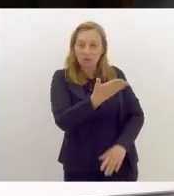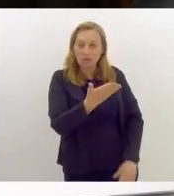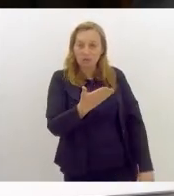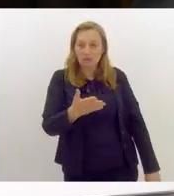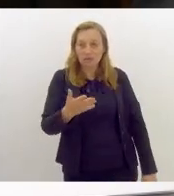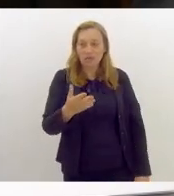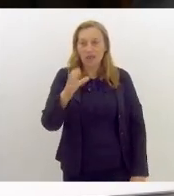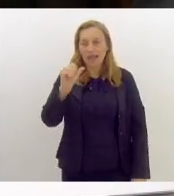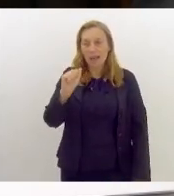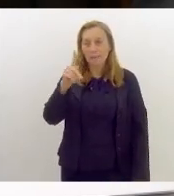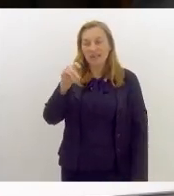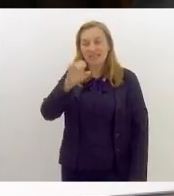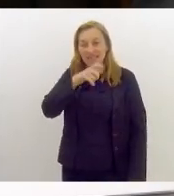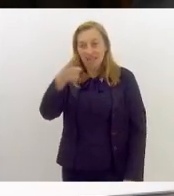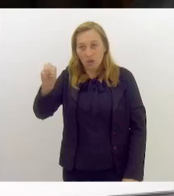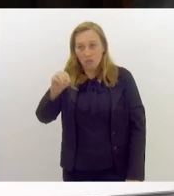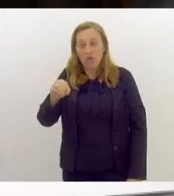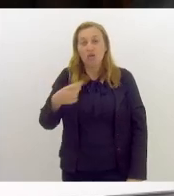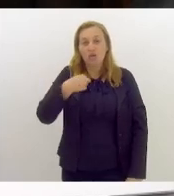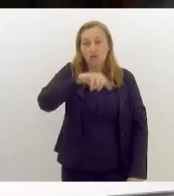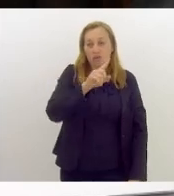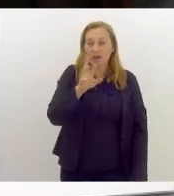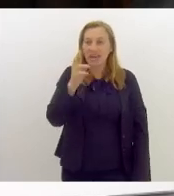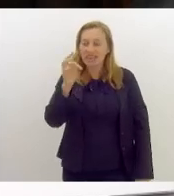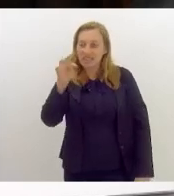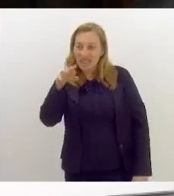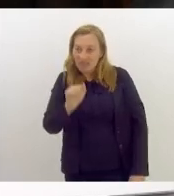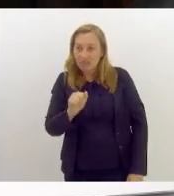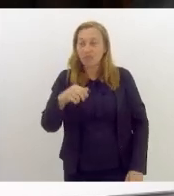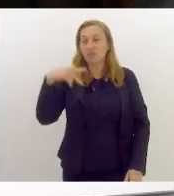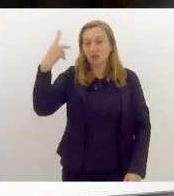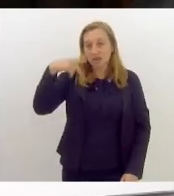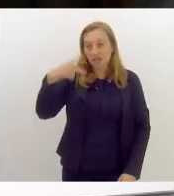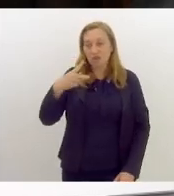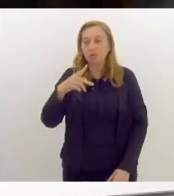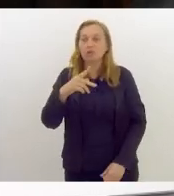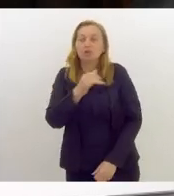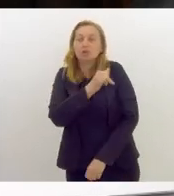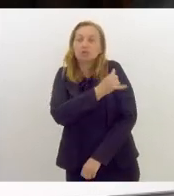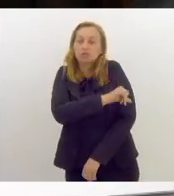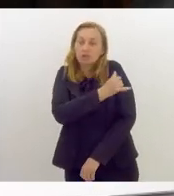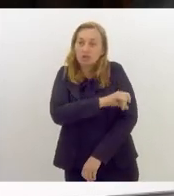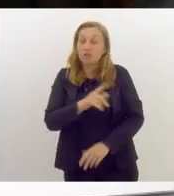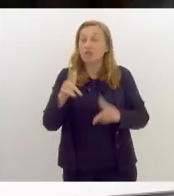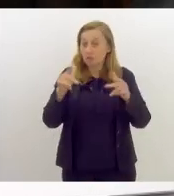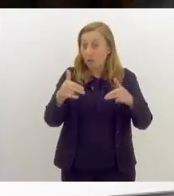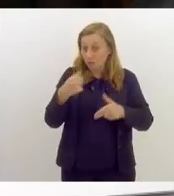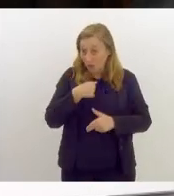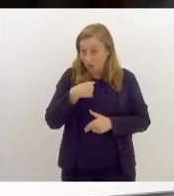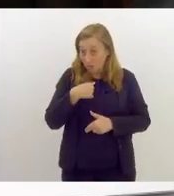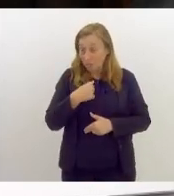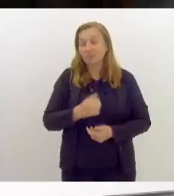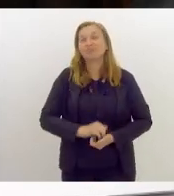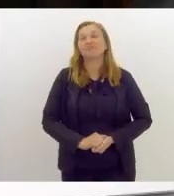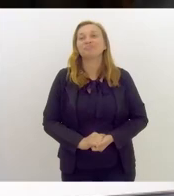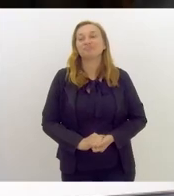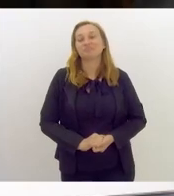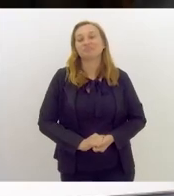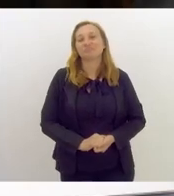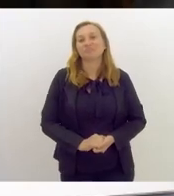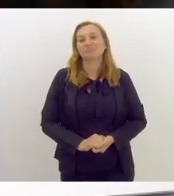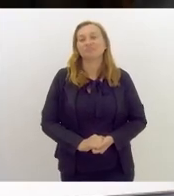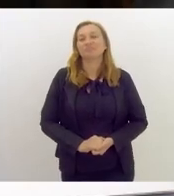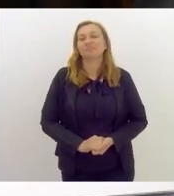foi para reserva por ter sido Vereador do Rio Eu também a mesma condição Eu fui para reserva remunerada